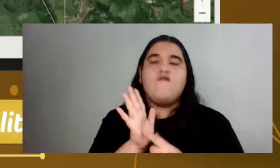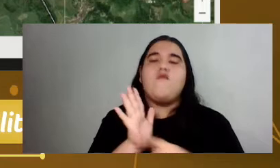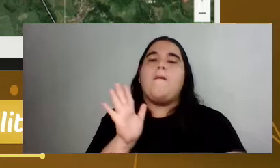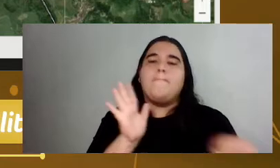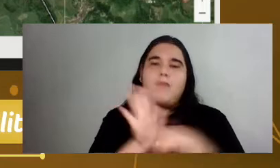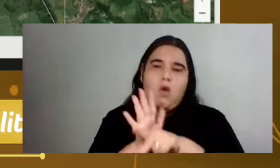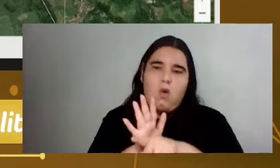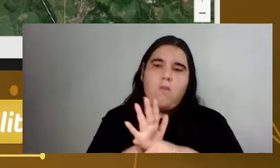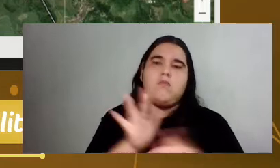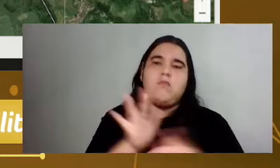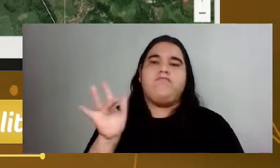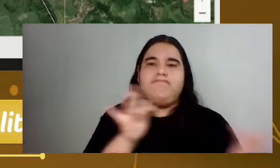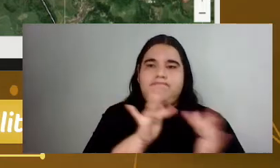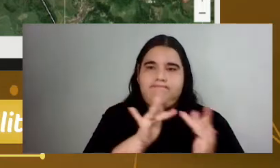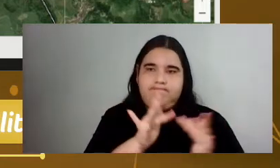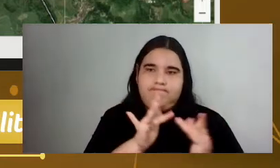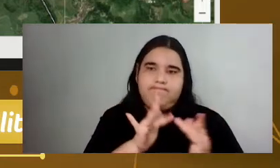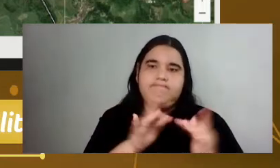tá?